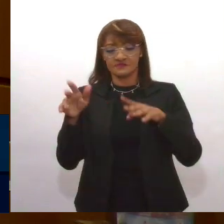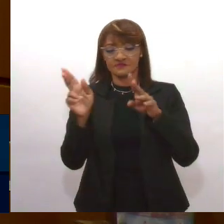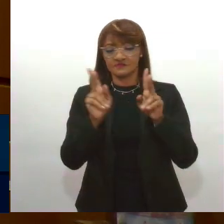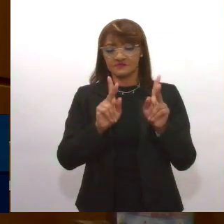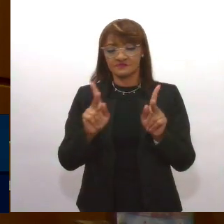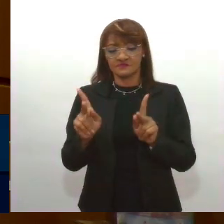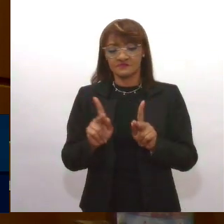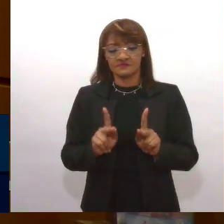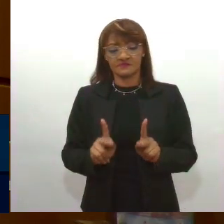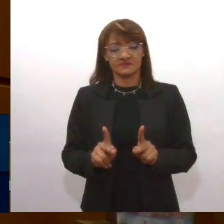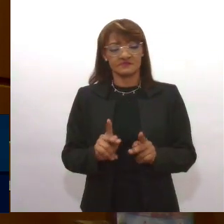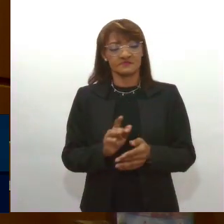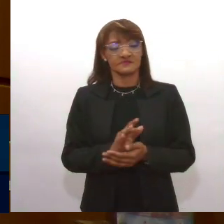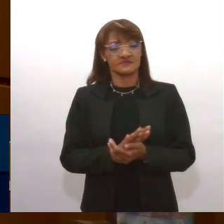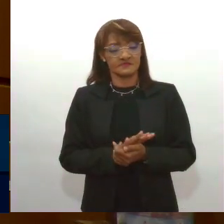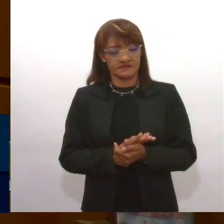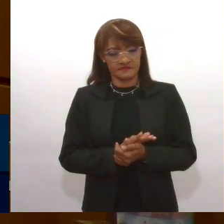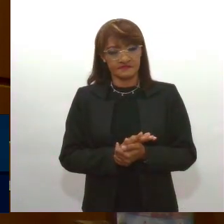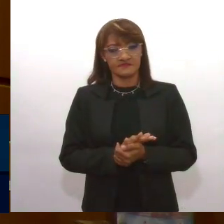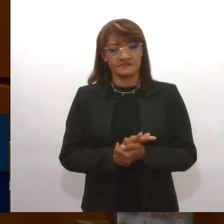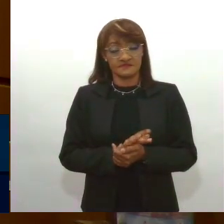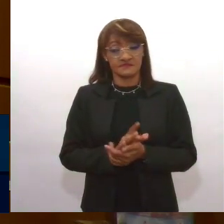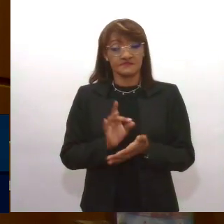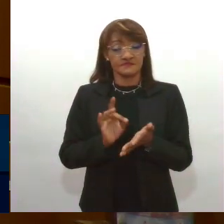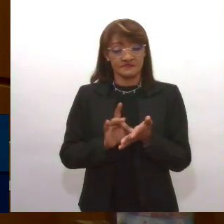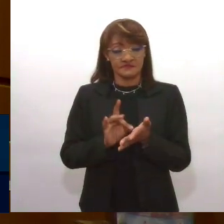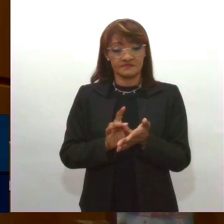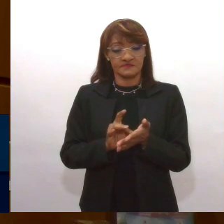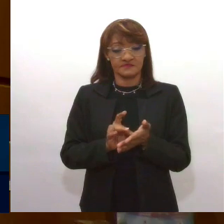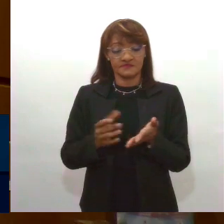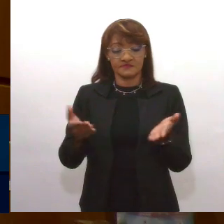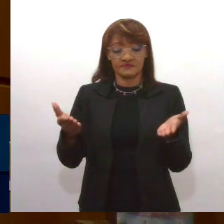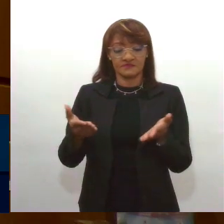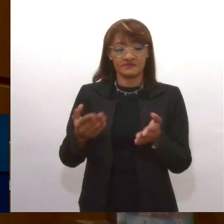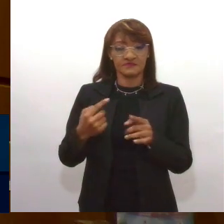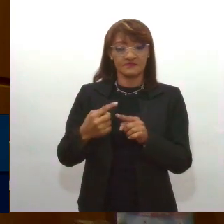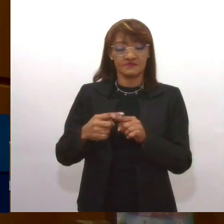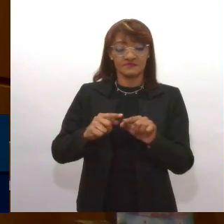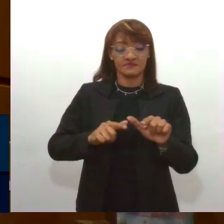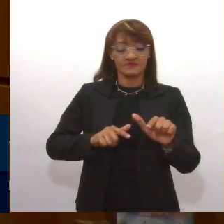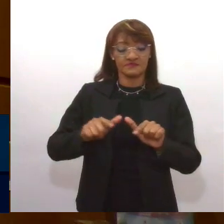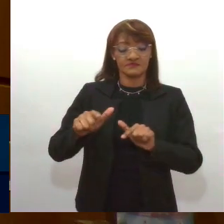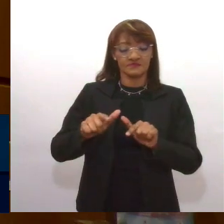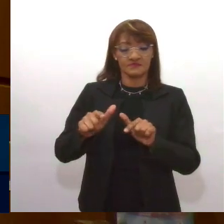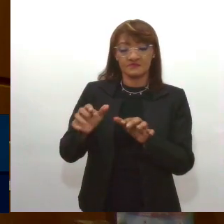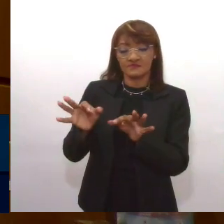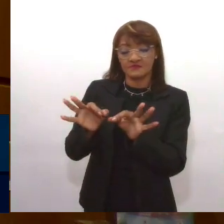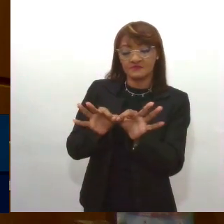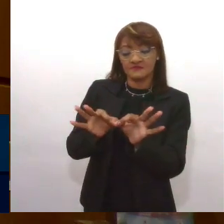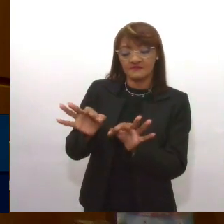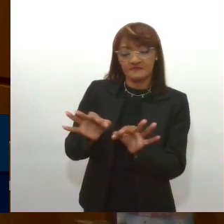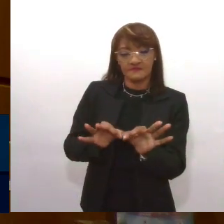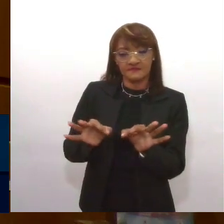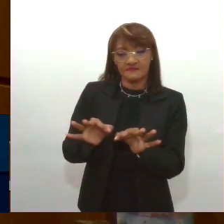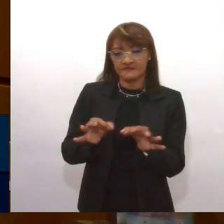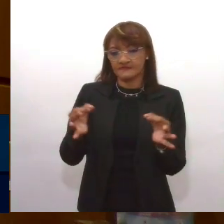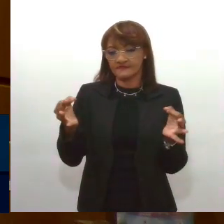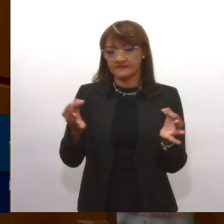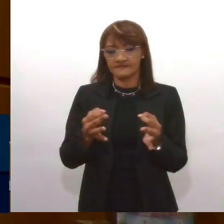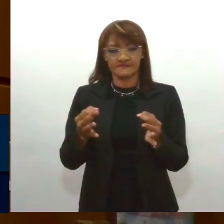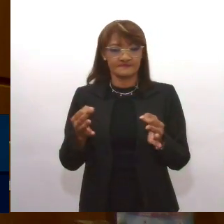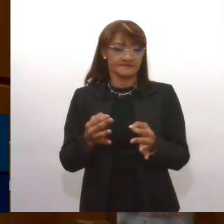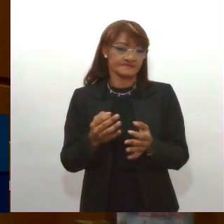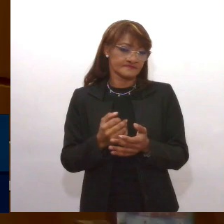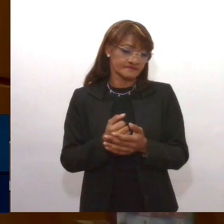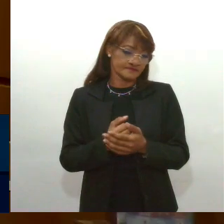é consequência de um trabalho muito bem feito realizado pela Segurança Pública do